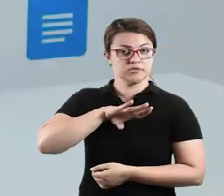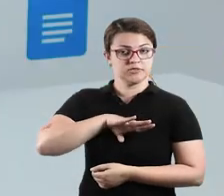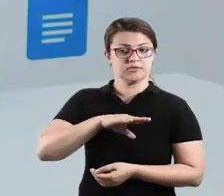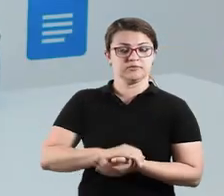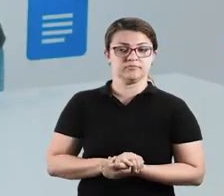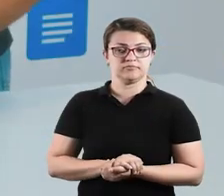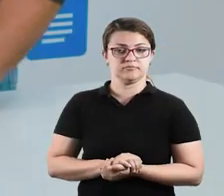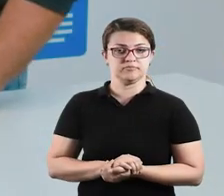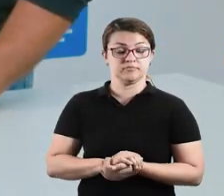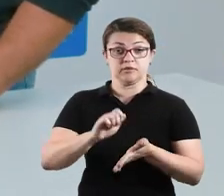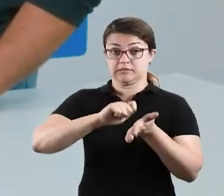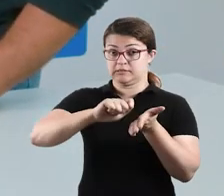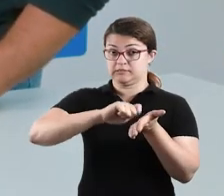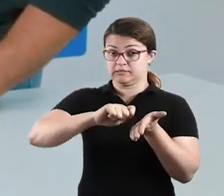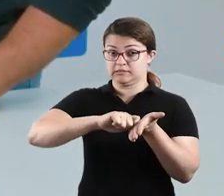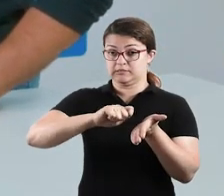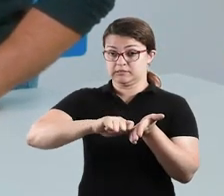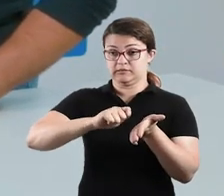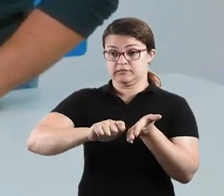portuguesa, ortografia.